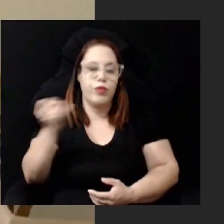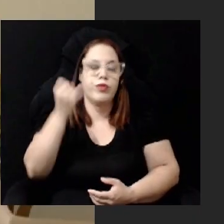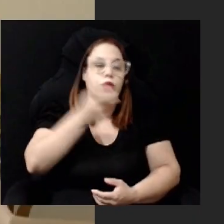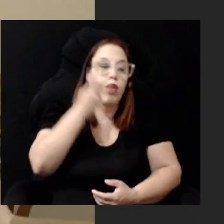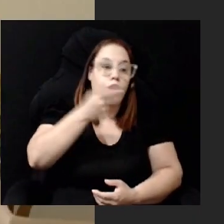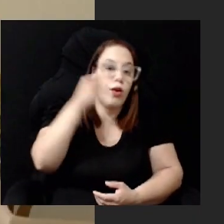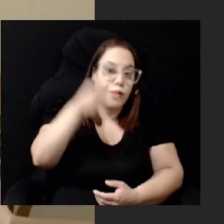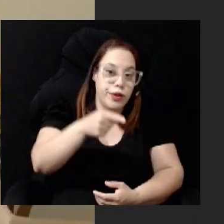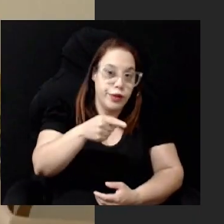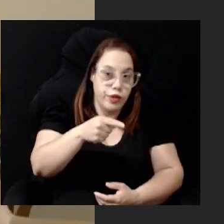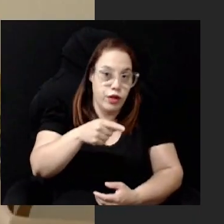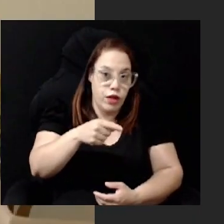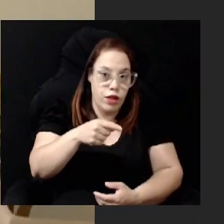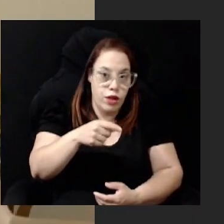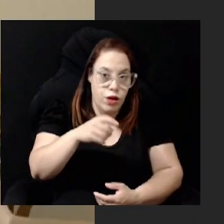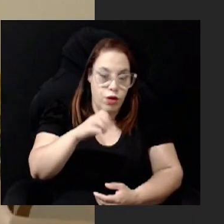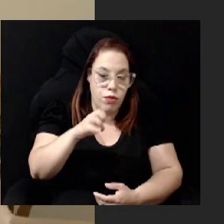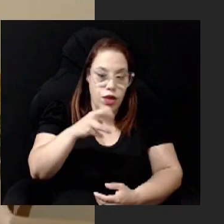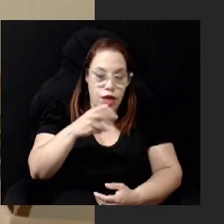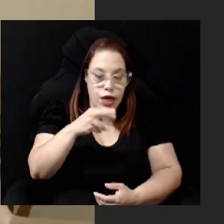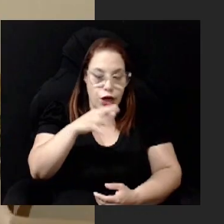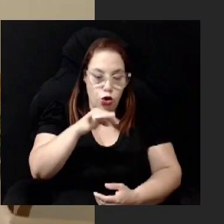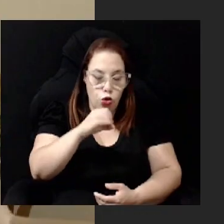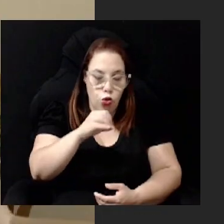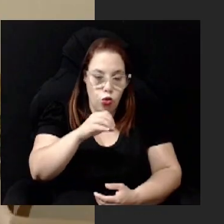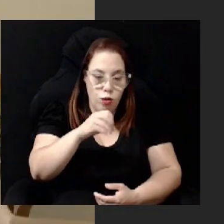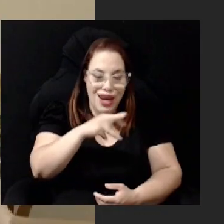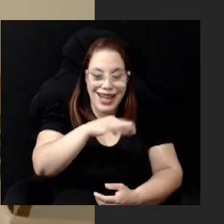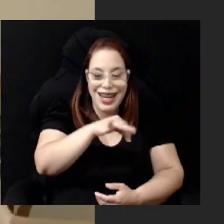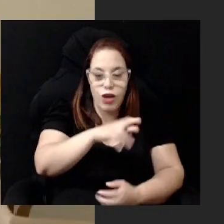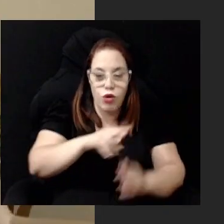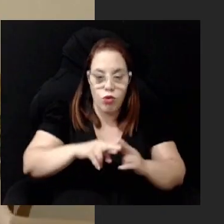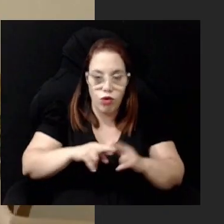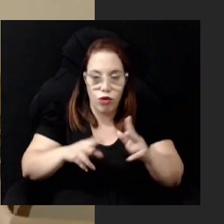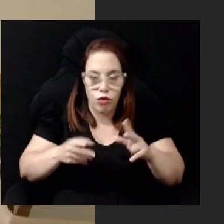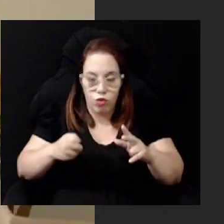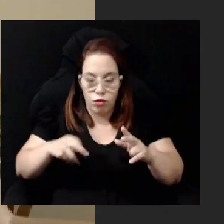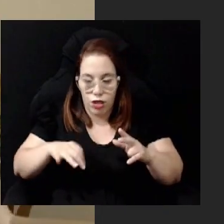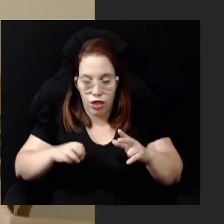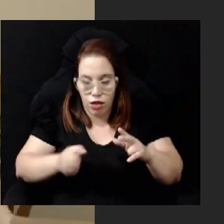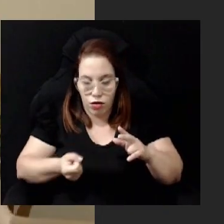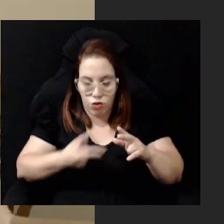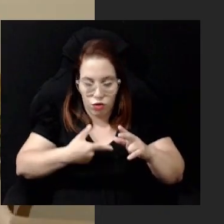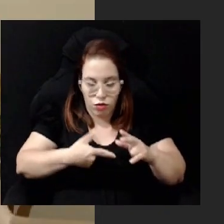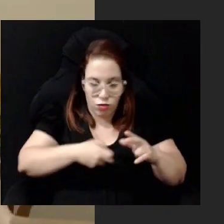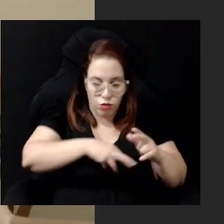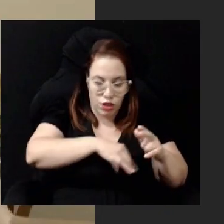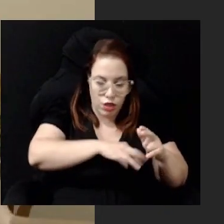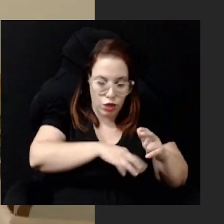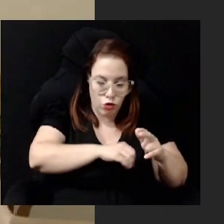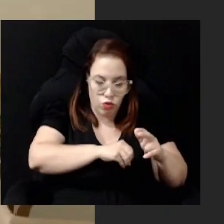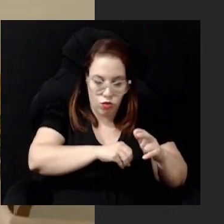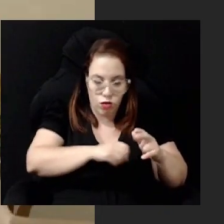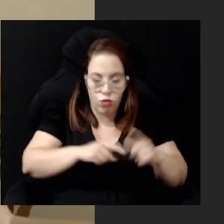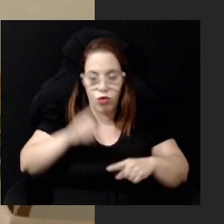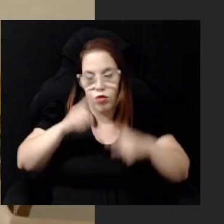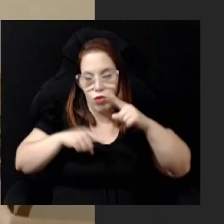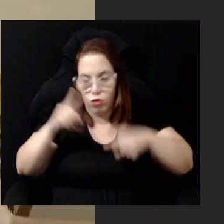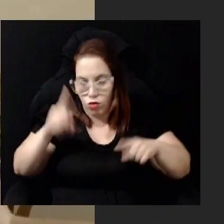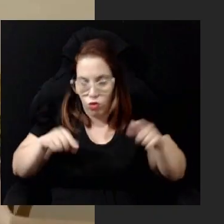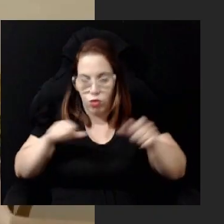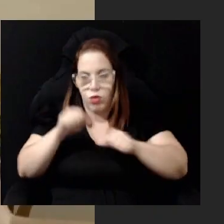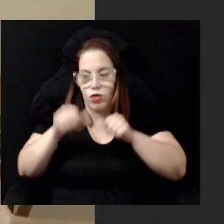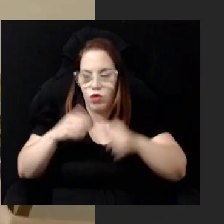que você falou tumores benignos e tumores malignos. Quando a gente fala em tumor, qualquer alteração que